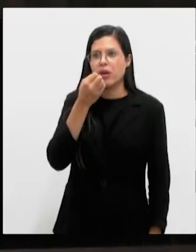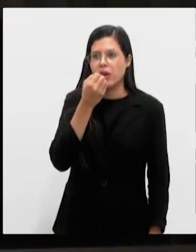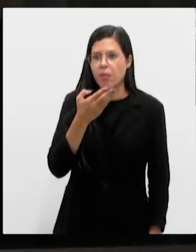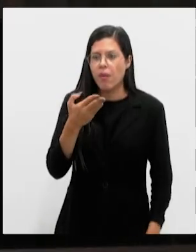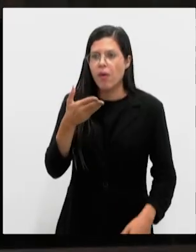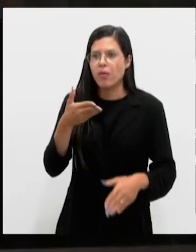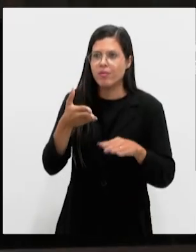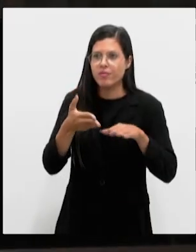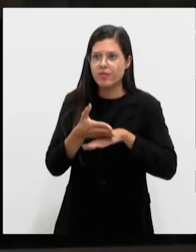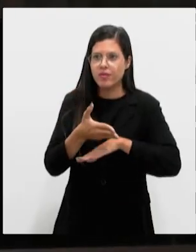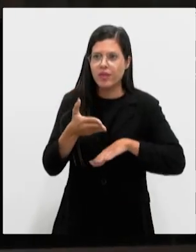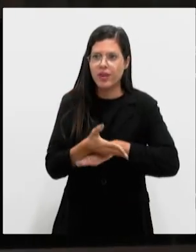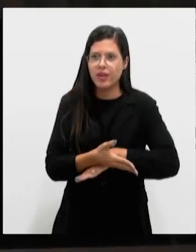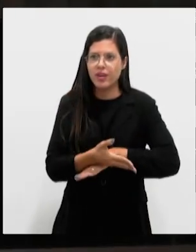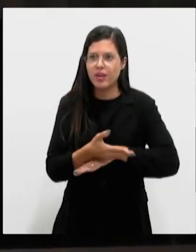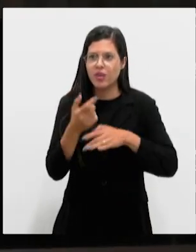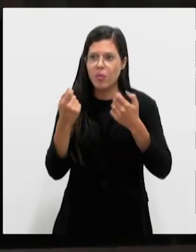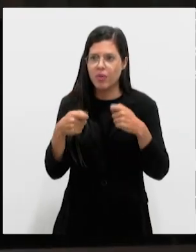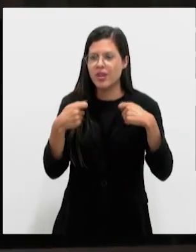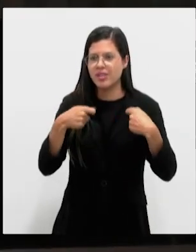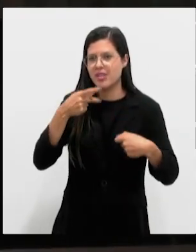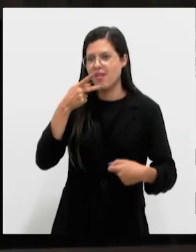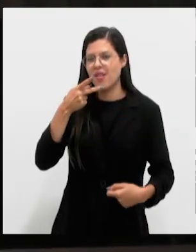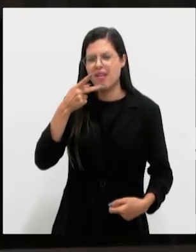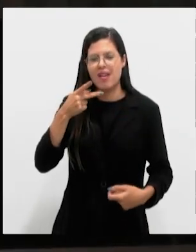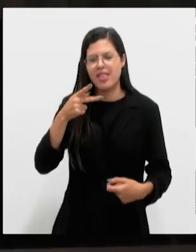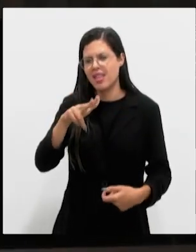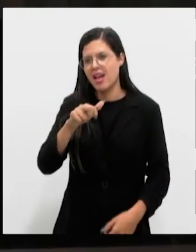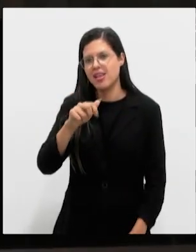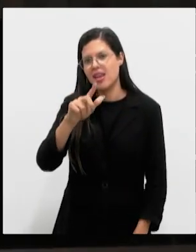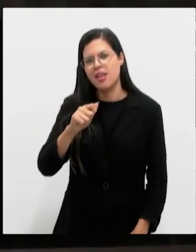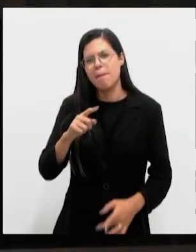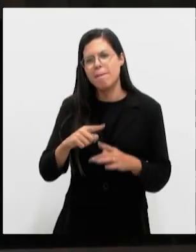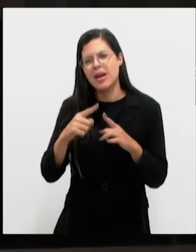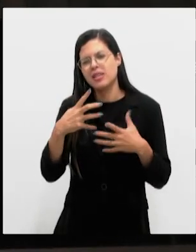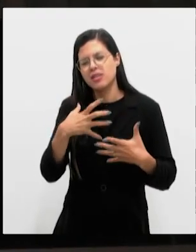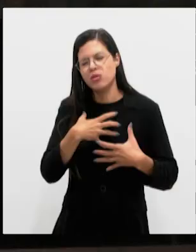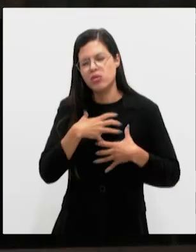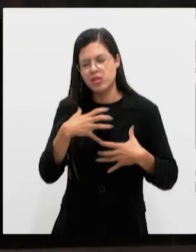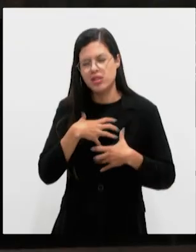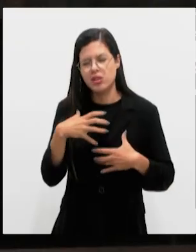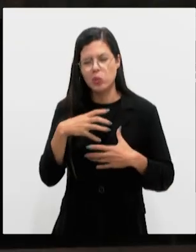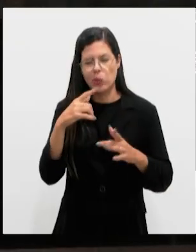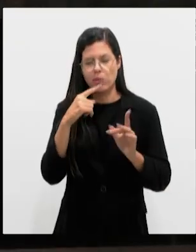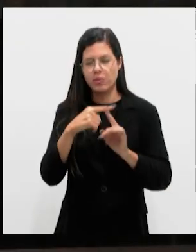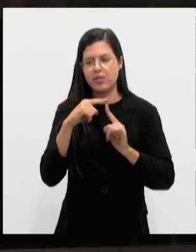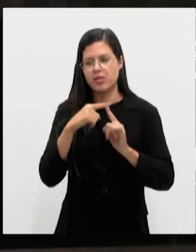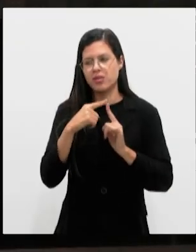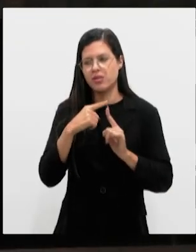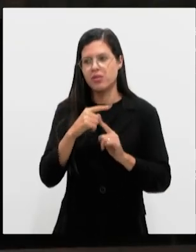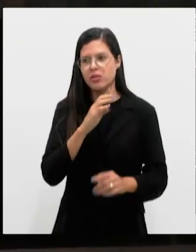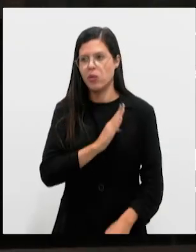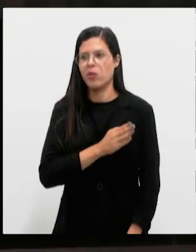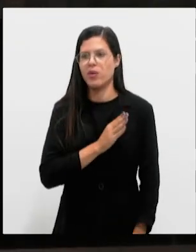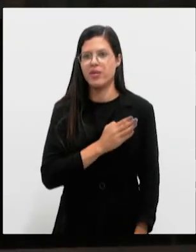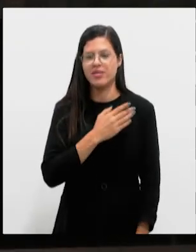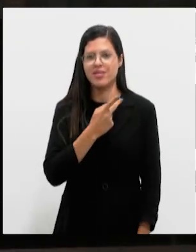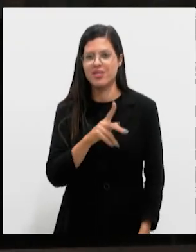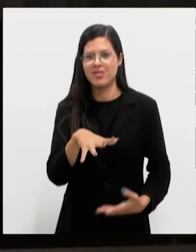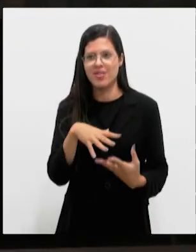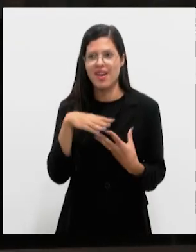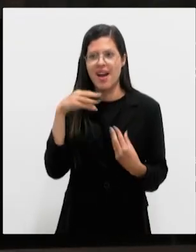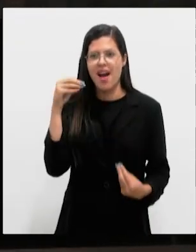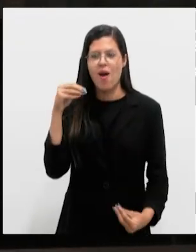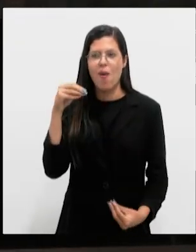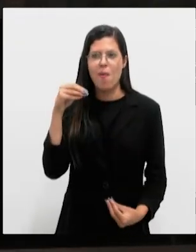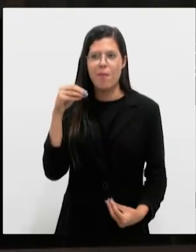coisa alguma, nem a parte A, mas eu sinto aquela energia positiva vindo do seu coração, da sua alma, e chegando a